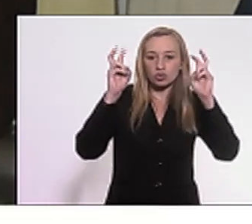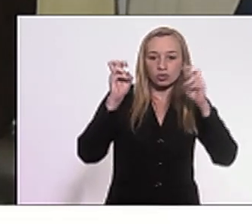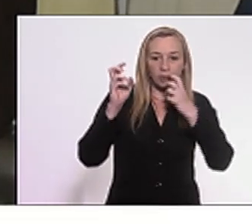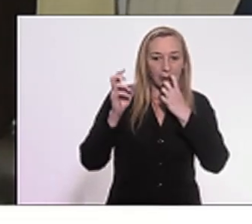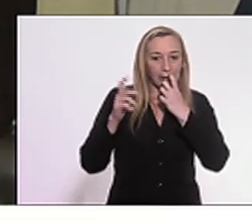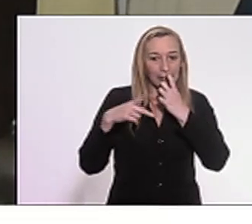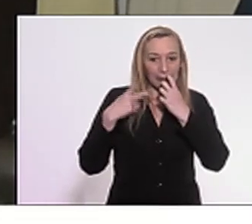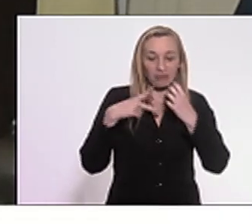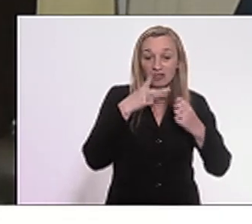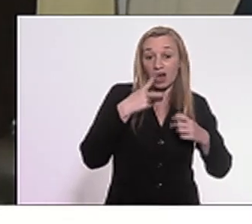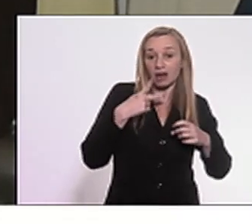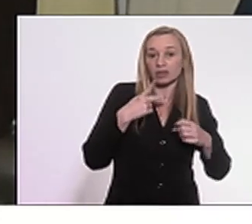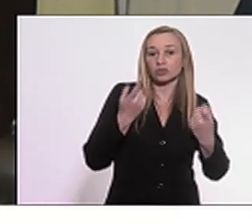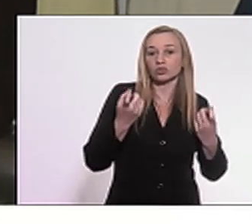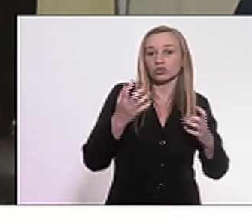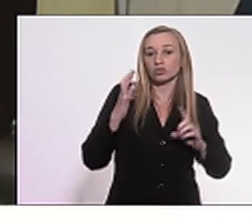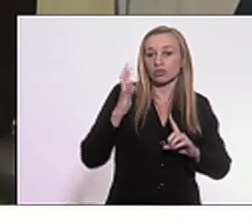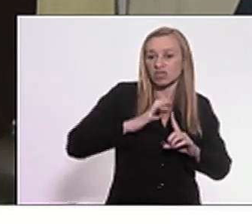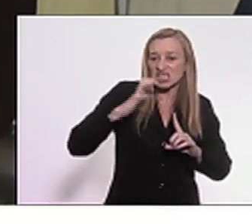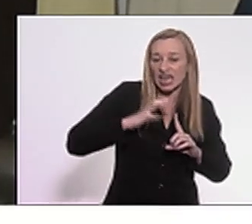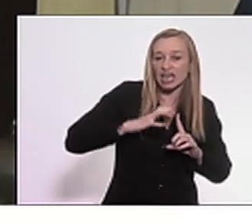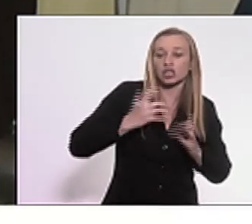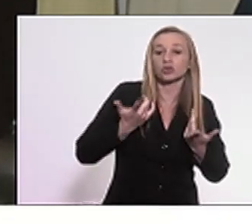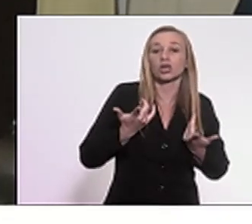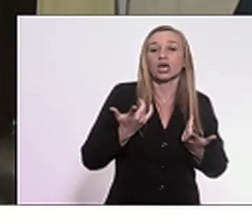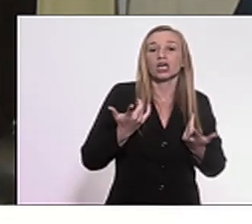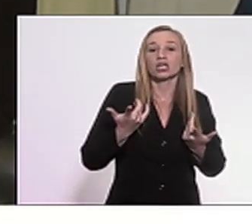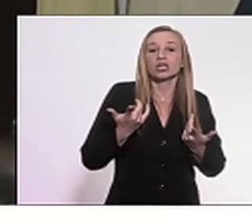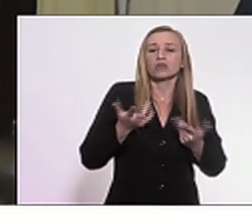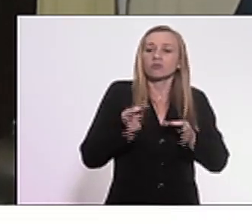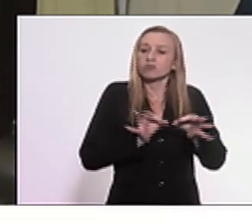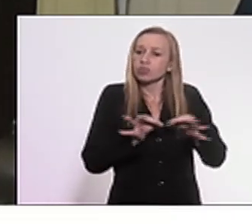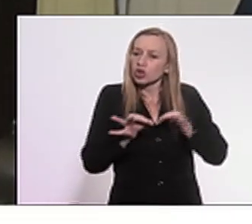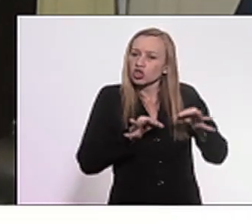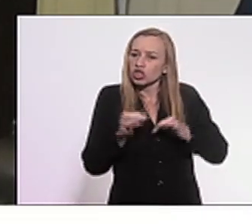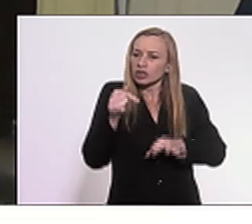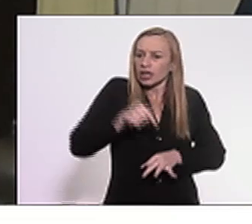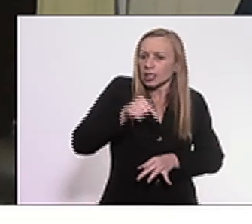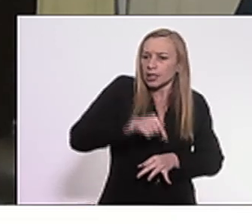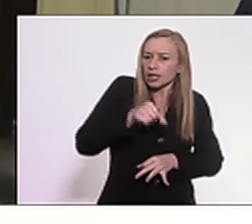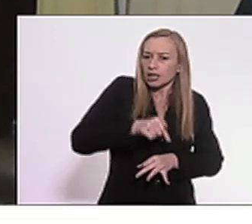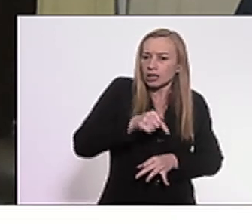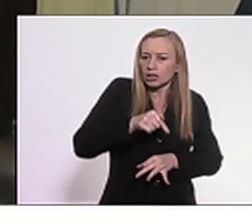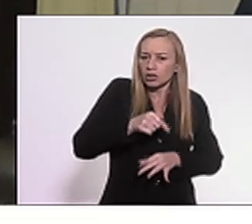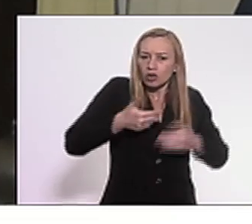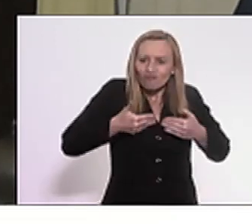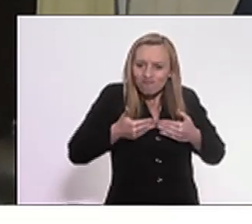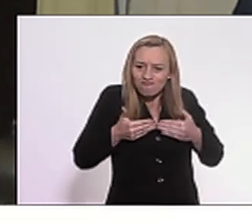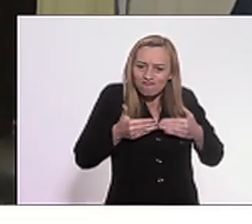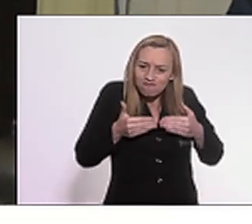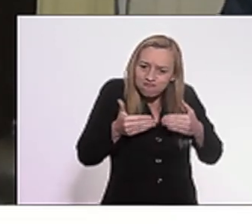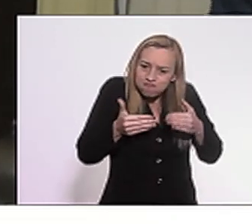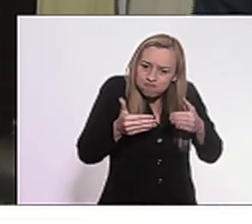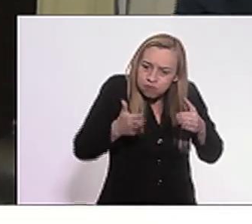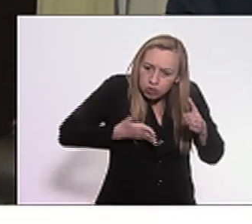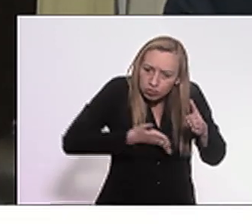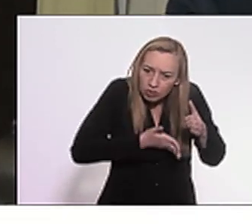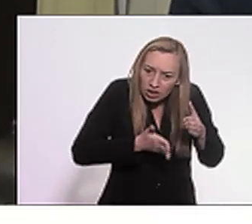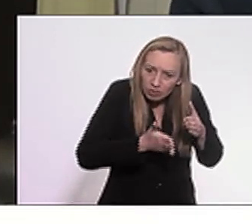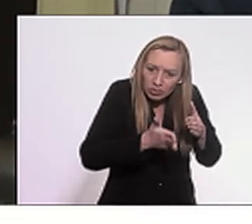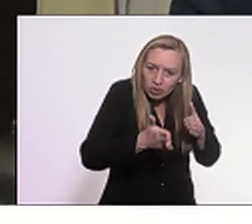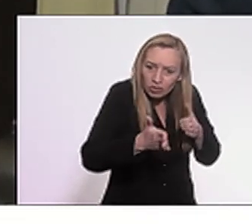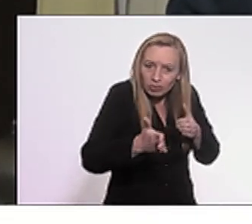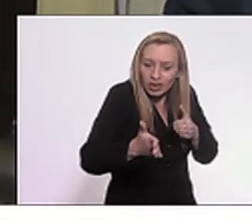assédio, que esse projeto aqui abriu, né, um caminho para que se possa ser tratado